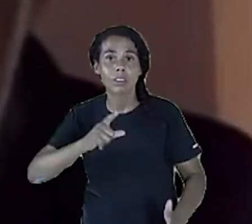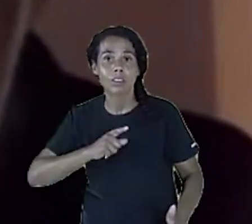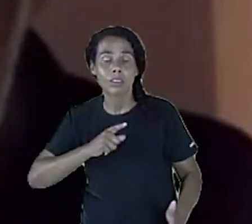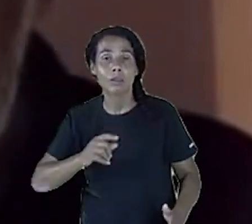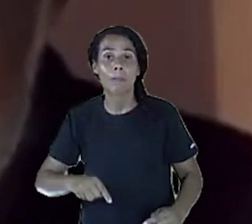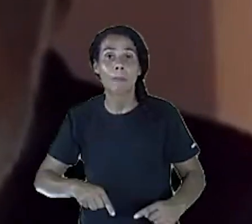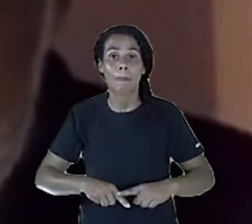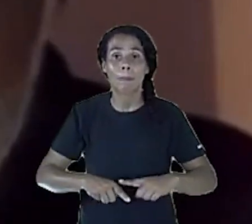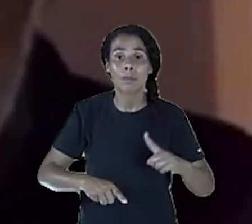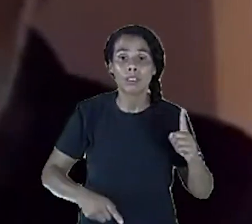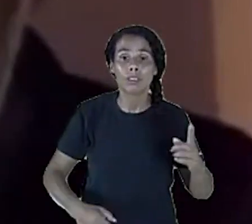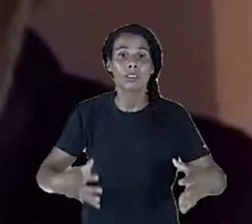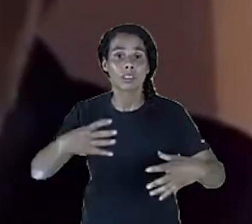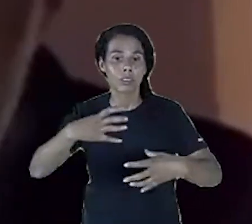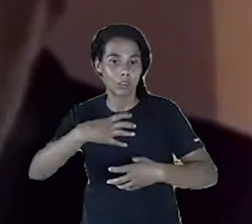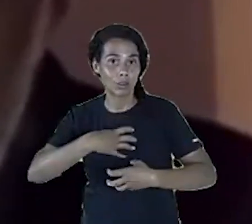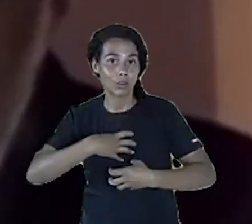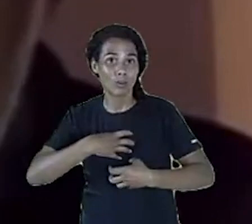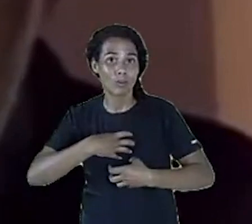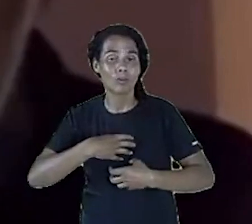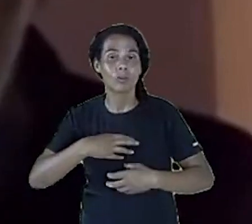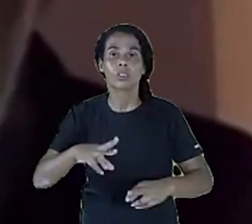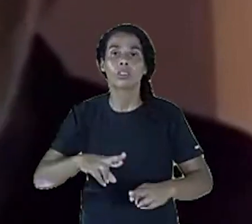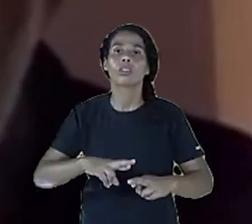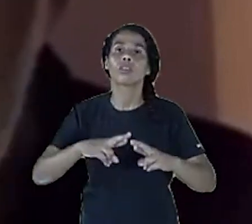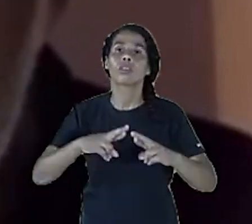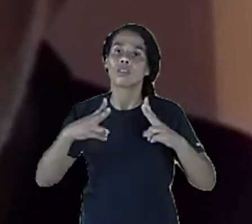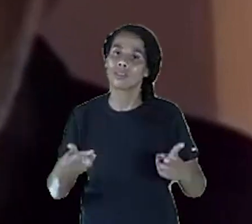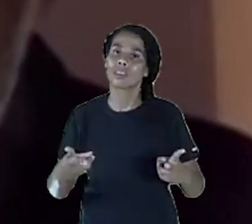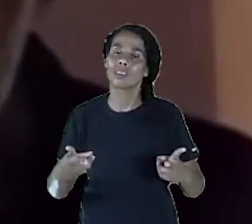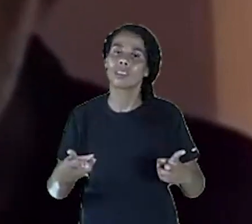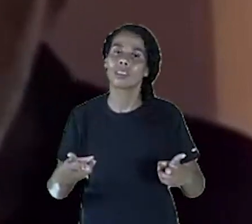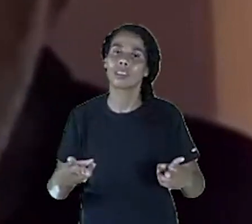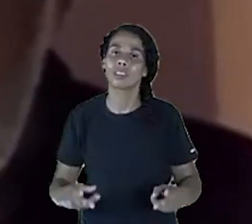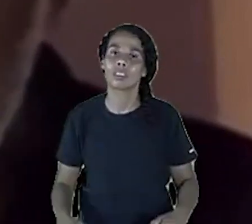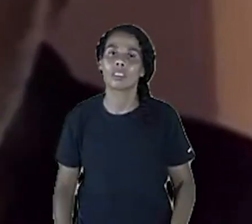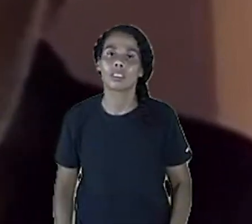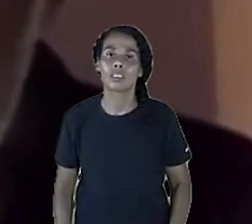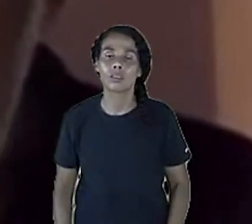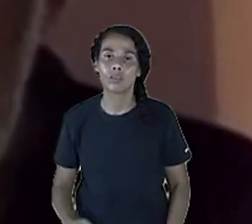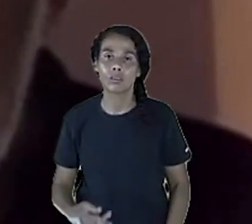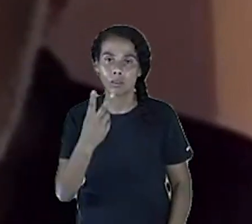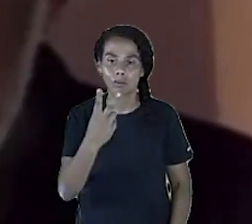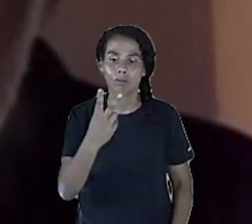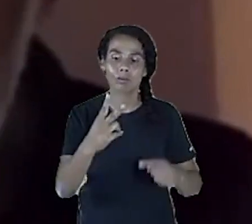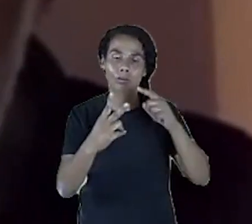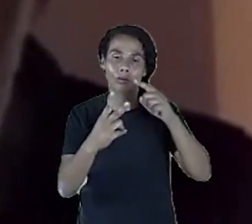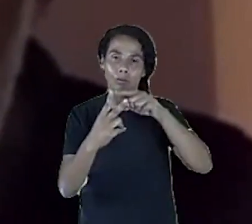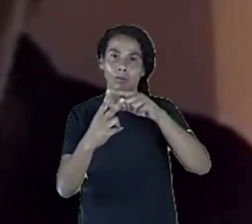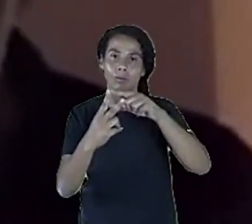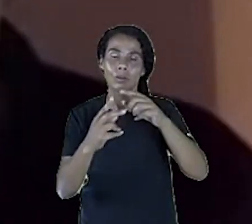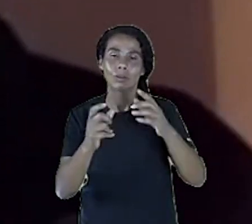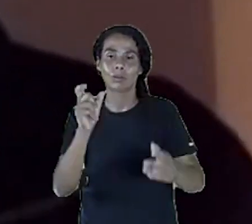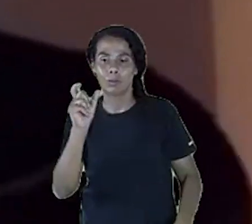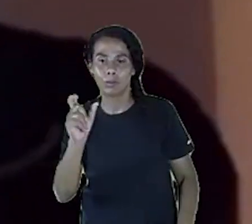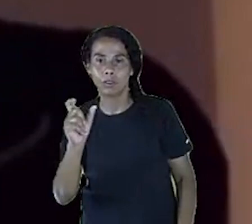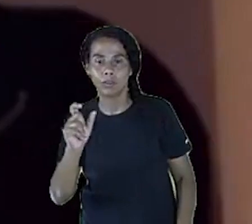Então, essa busca de o que quer dizer uma palavra, o que quer